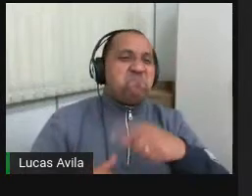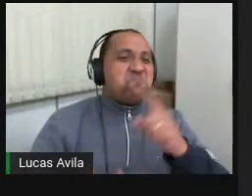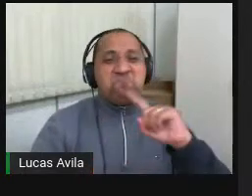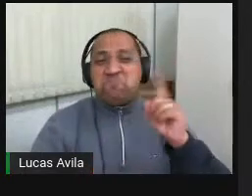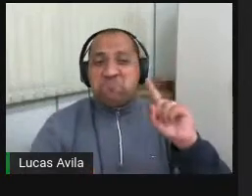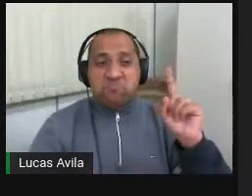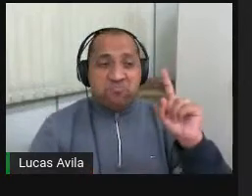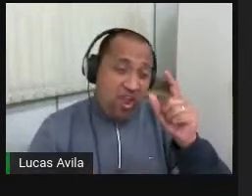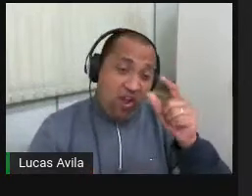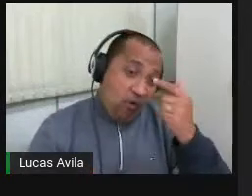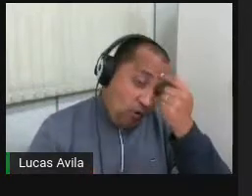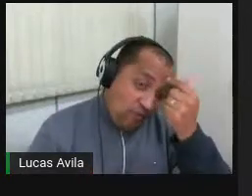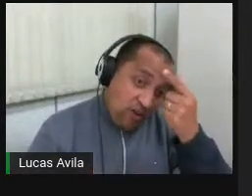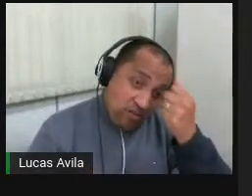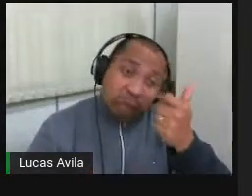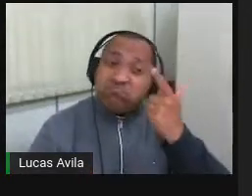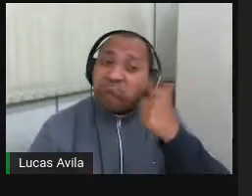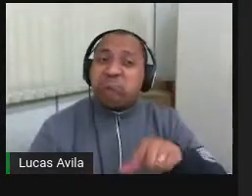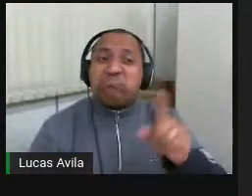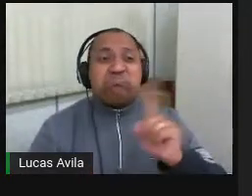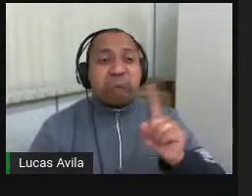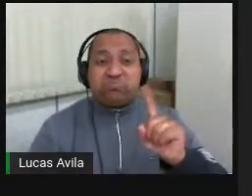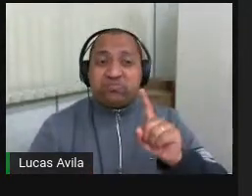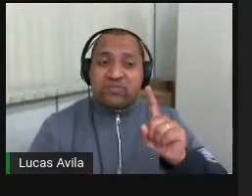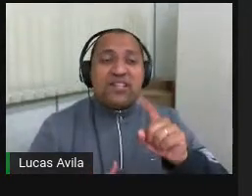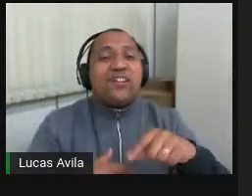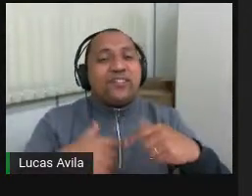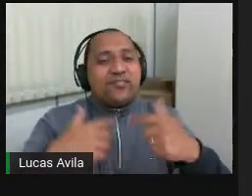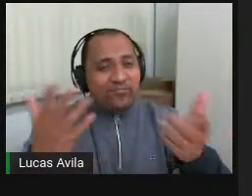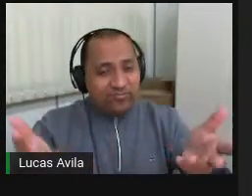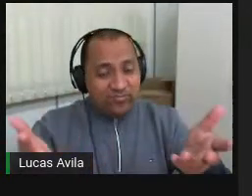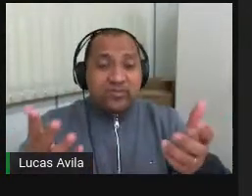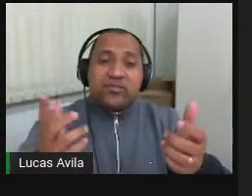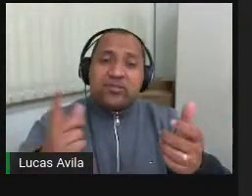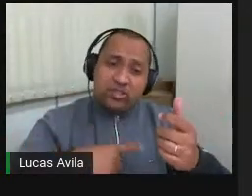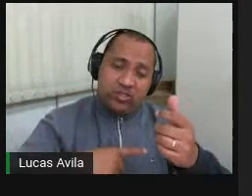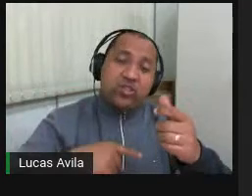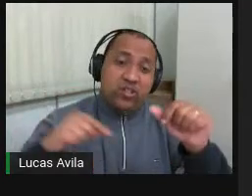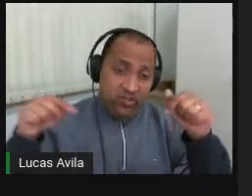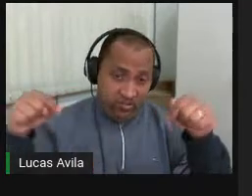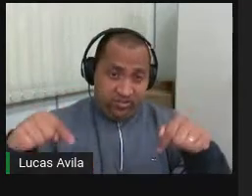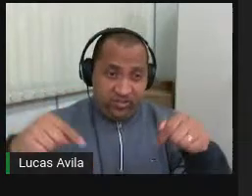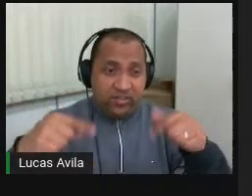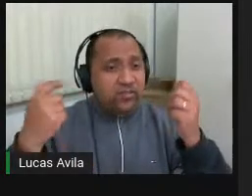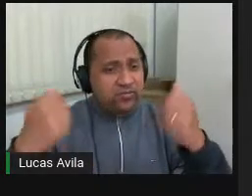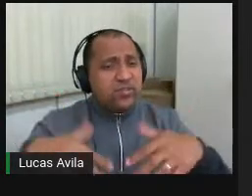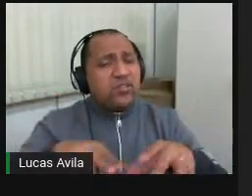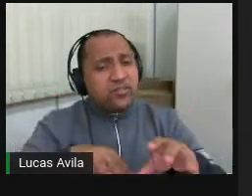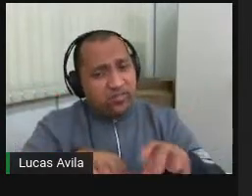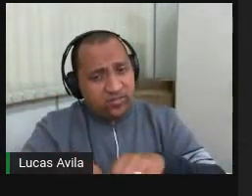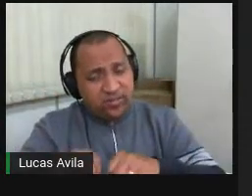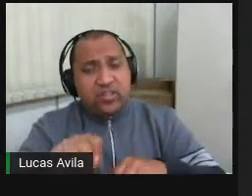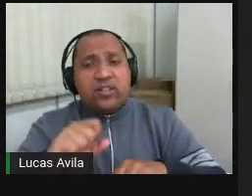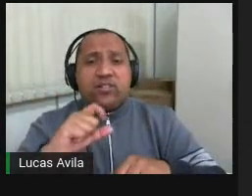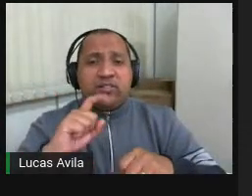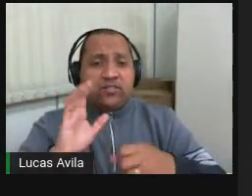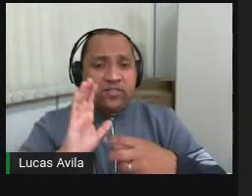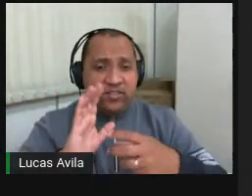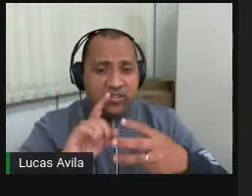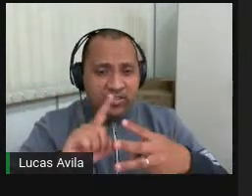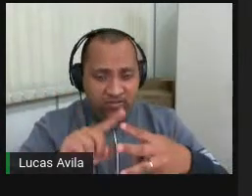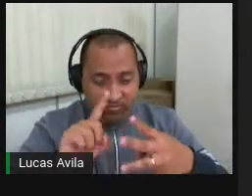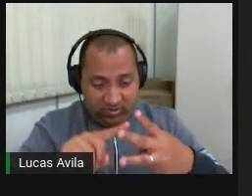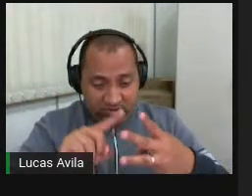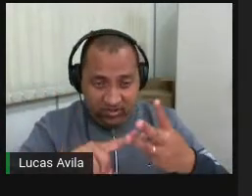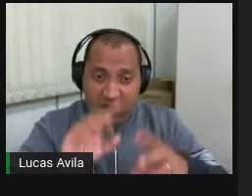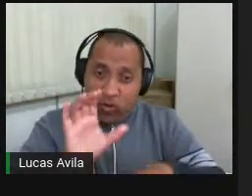universidade, né? Então, seja a modalidade que hoje nós estamos formando, né, os 3 cursos que estamos formando,